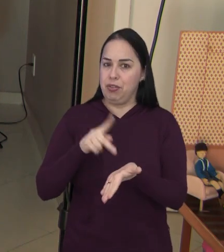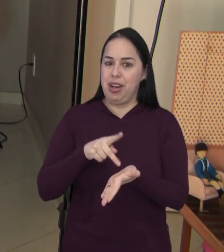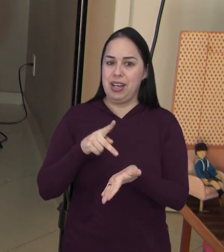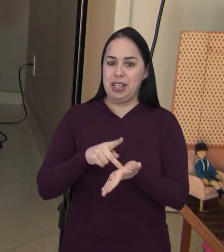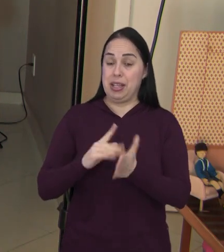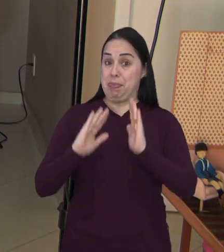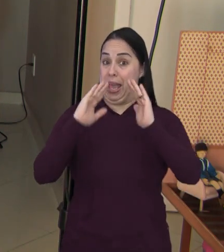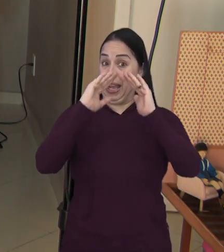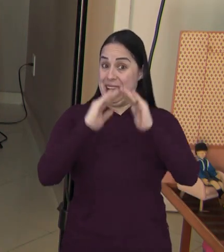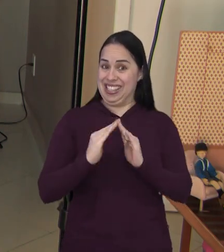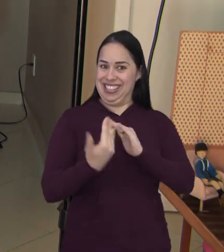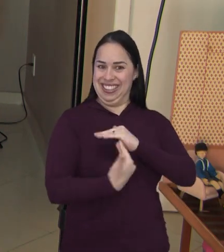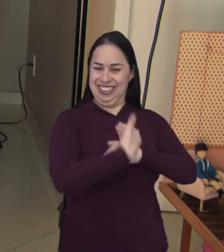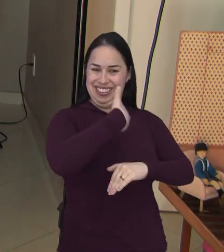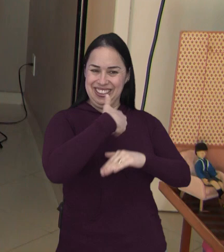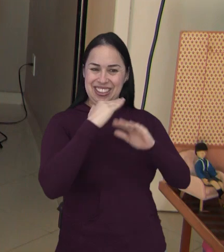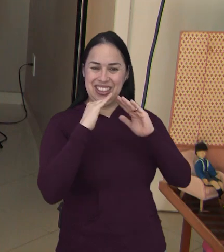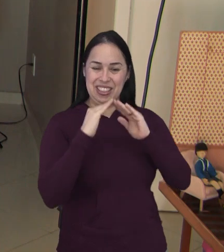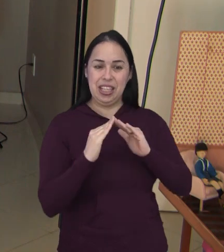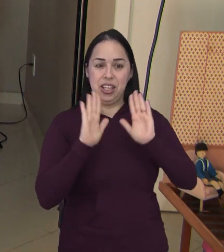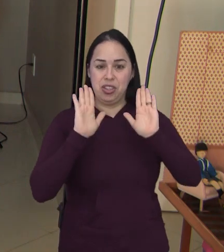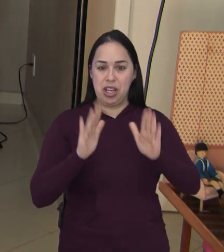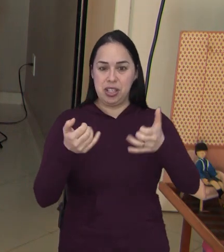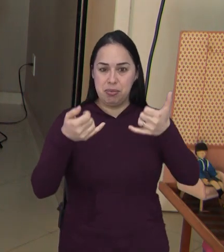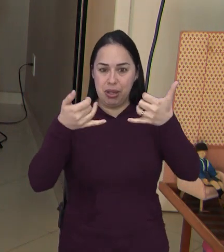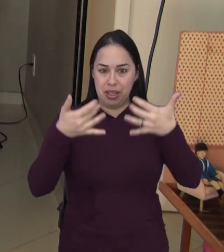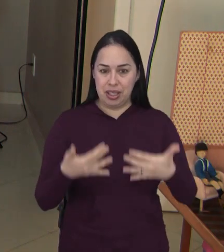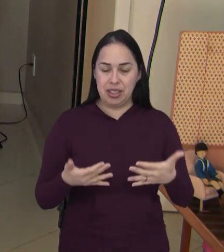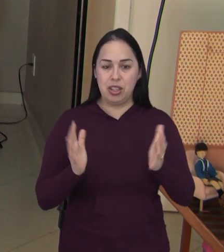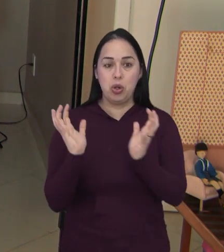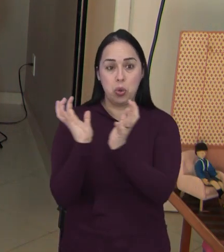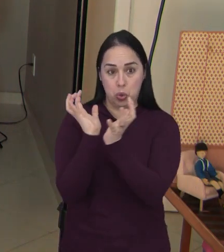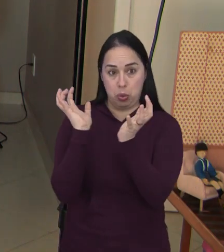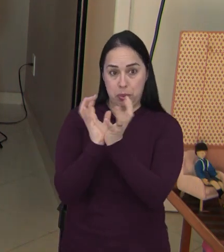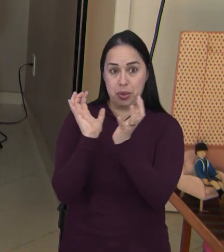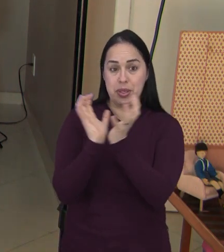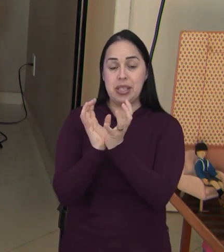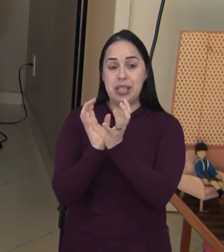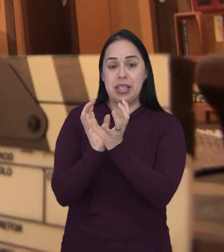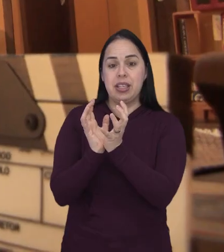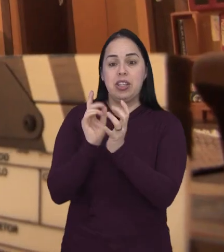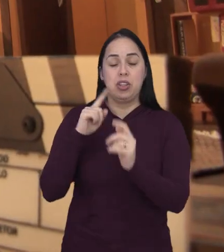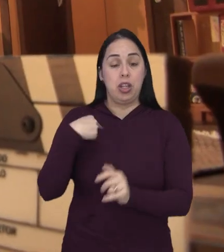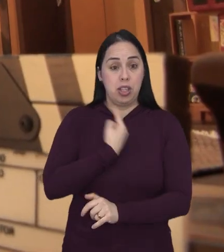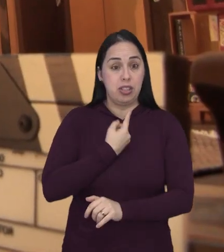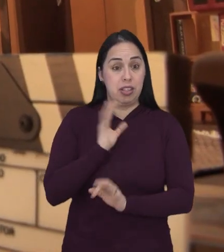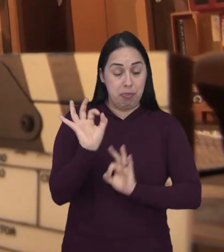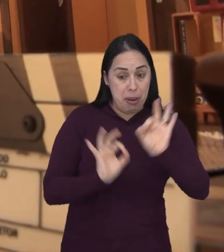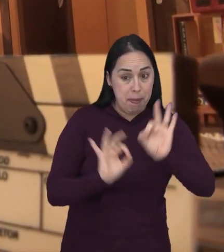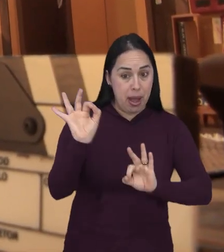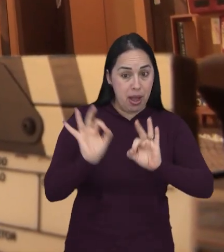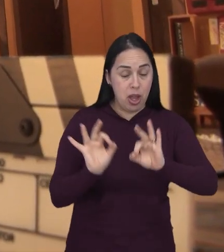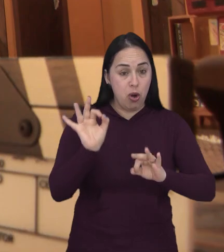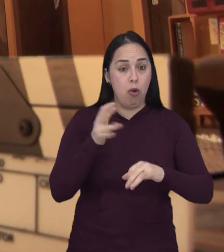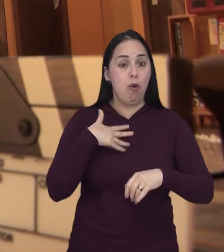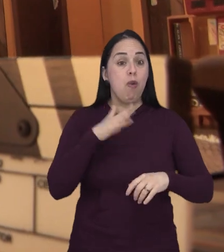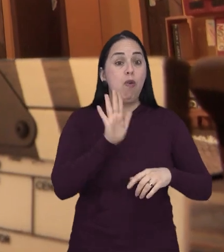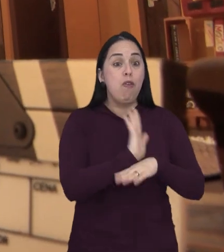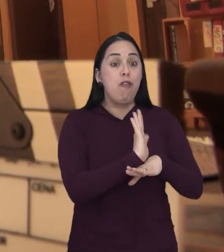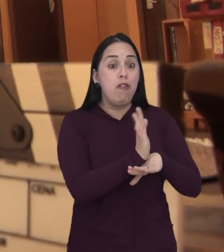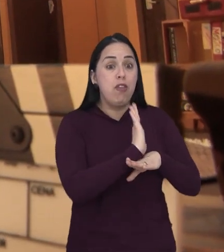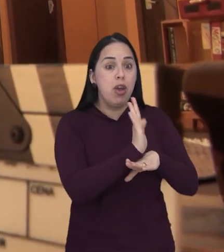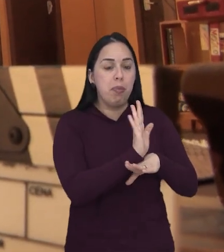literalmente a minha casa, né? Como eu te expliquei já, o Centopeia Piá, a gente produziu Bicicleta Vermelha, que é um dos filmes nossos